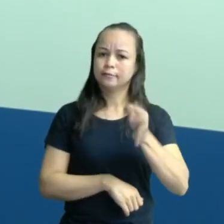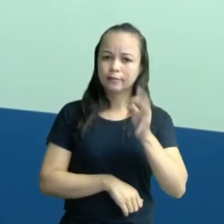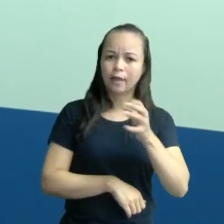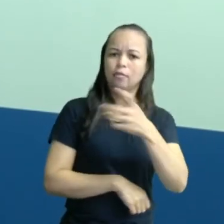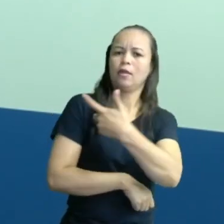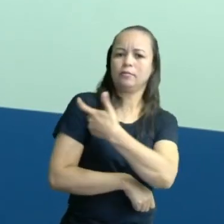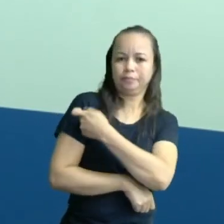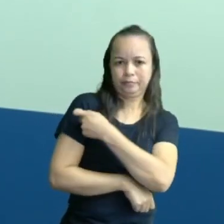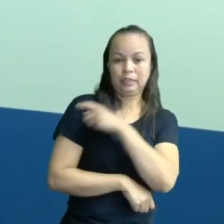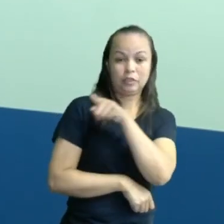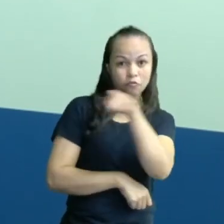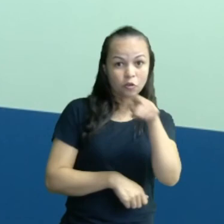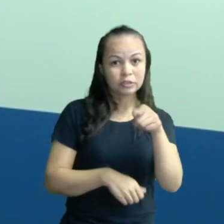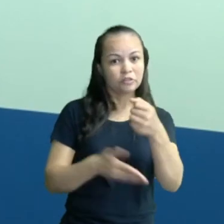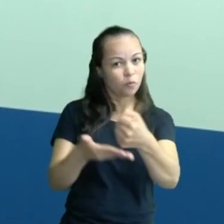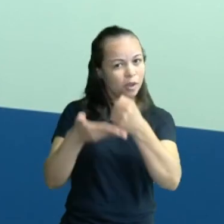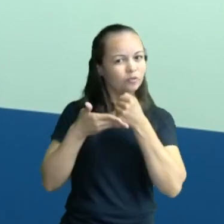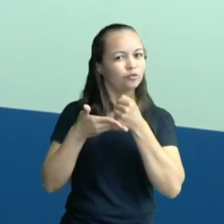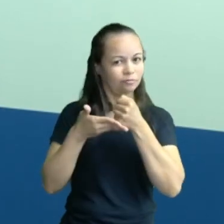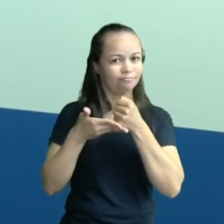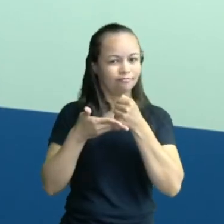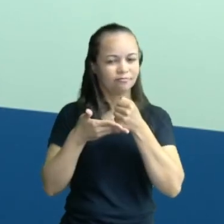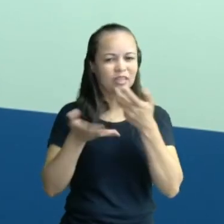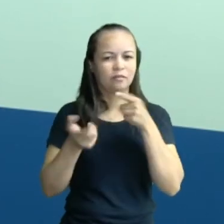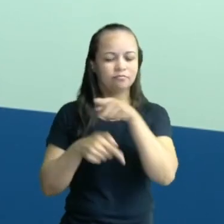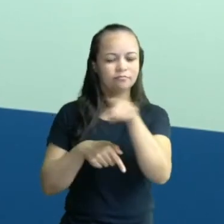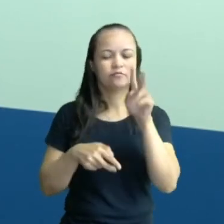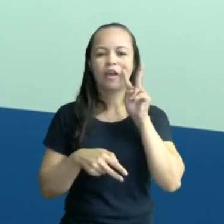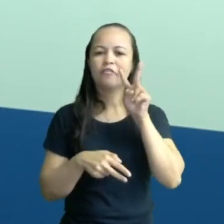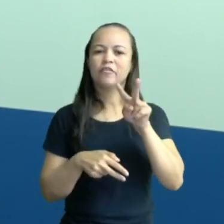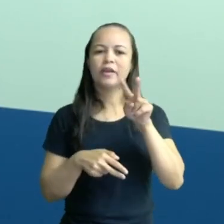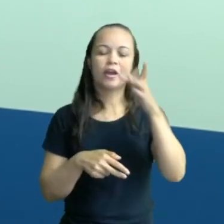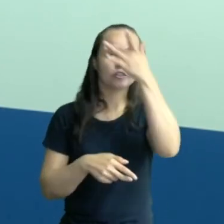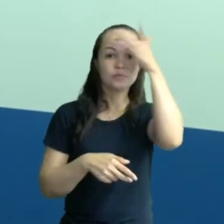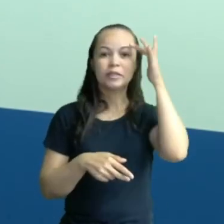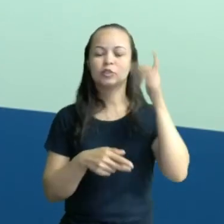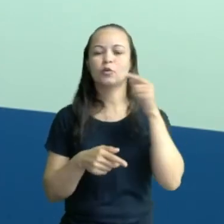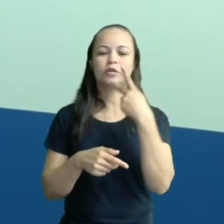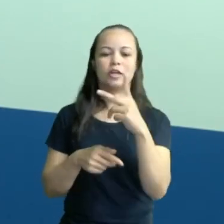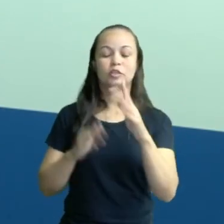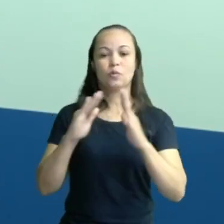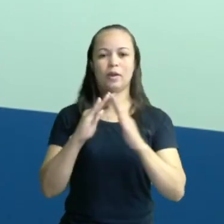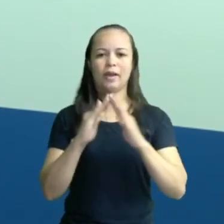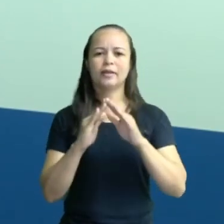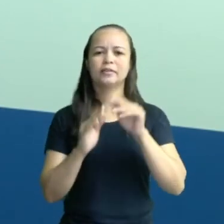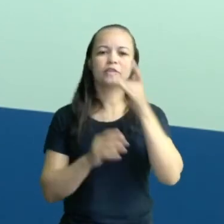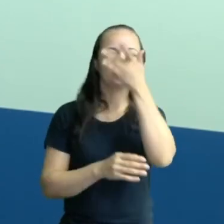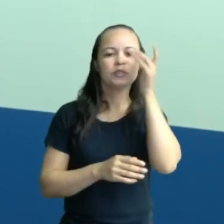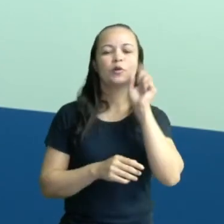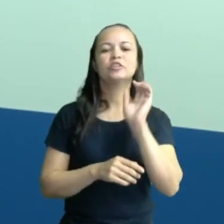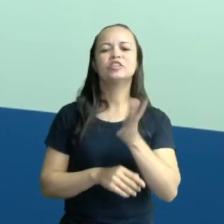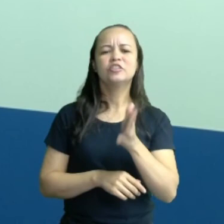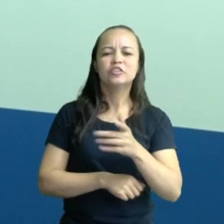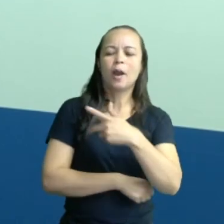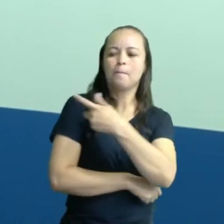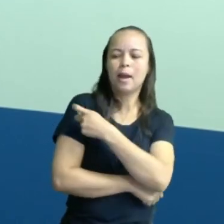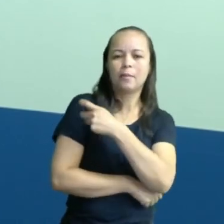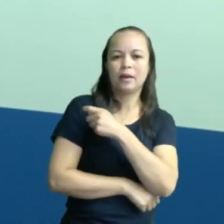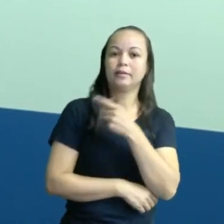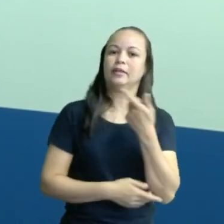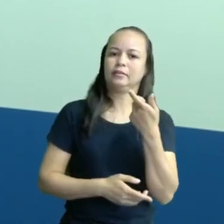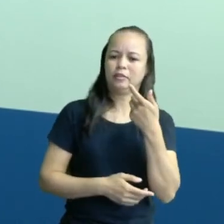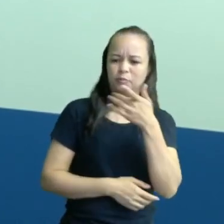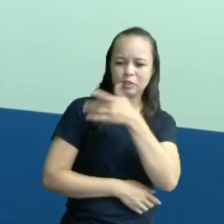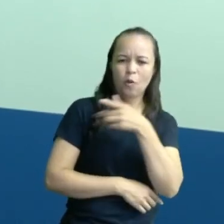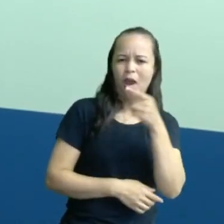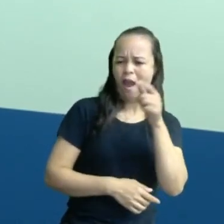vai me ajudar, certo? Nessa campanha. Você vai ver aí na sua casa quem foi que já se vacinou. Quem ainda não se vacinou, você vai mandar